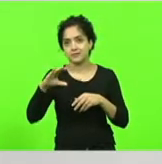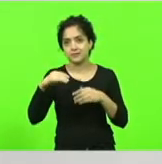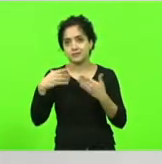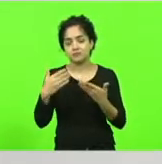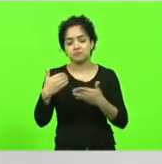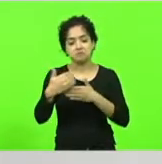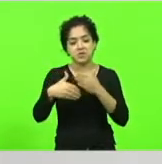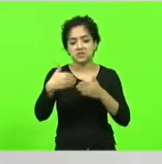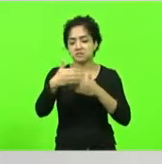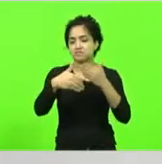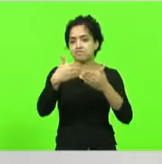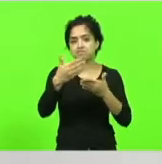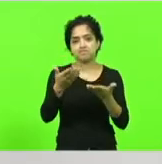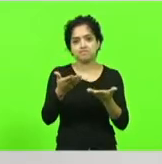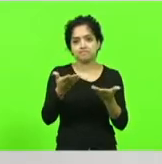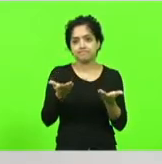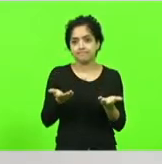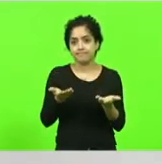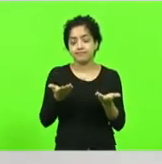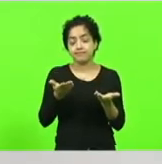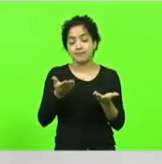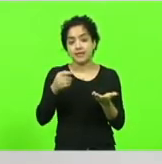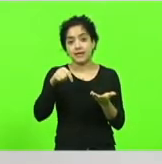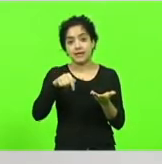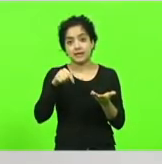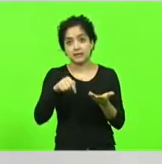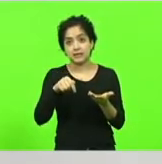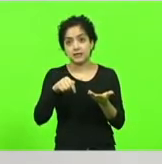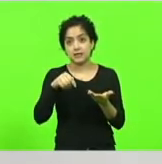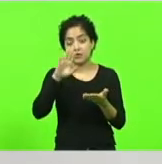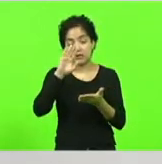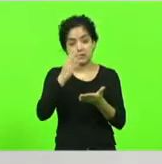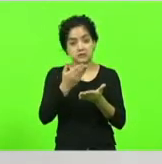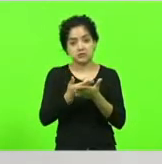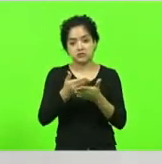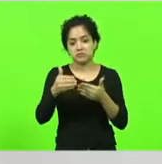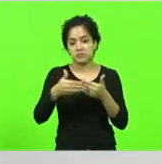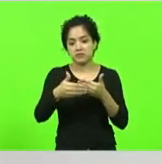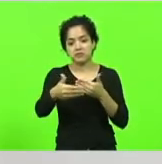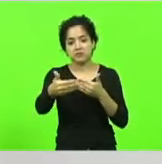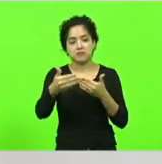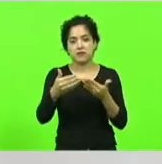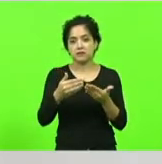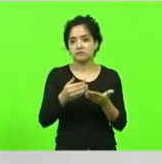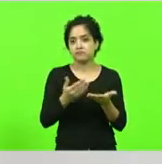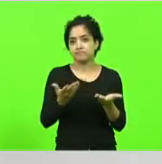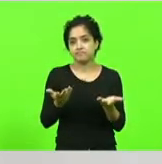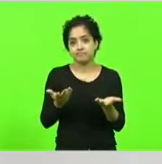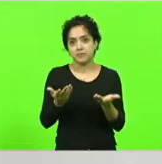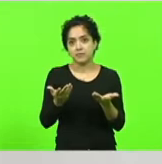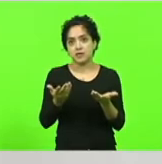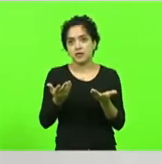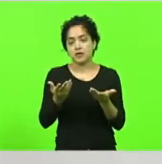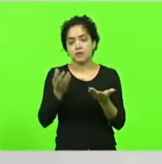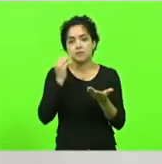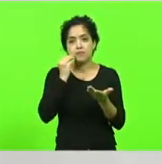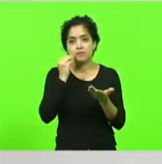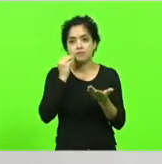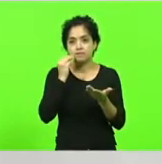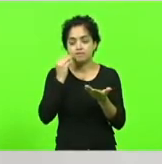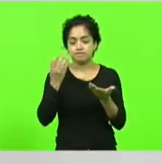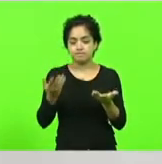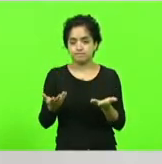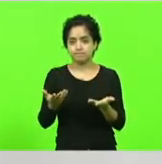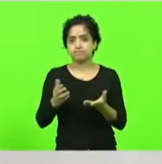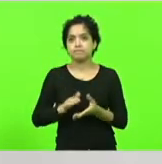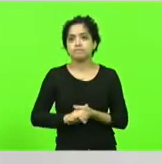prosperou nessa casa, e eu acredito que não prospere tão cedo devido a questões óbvias, né,